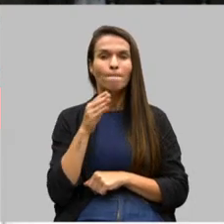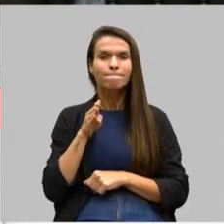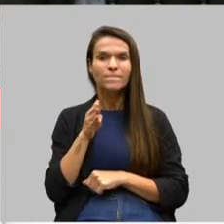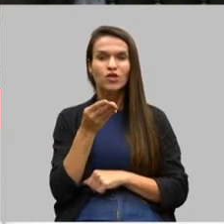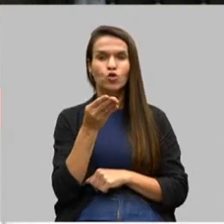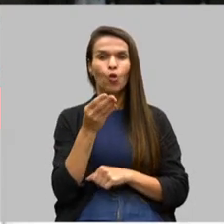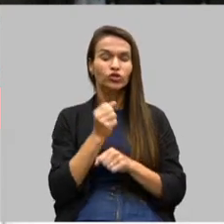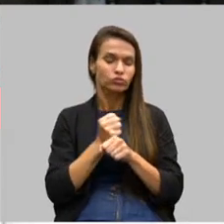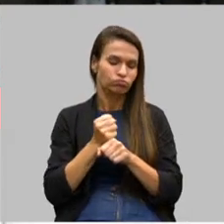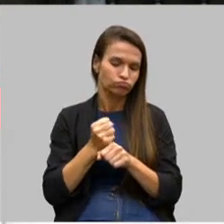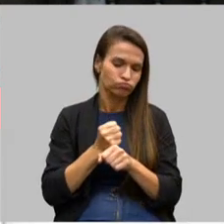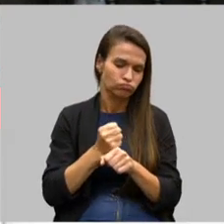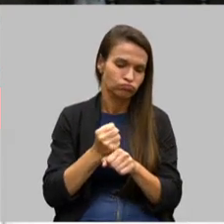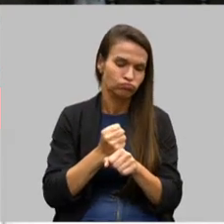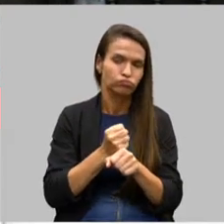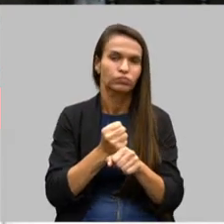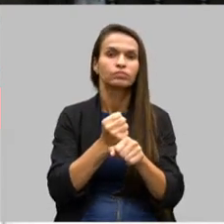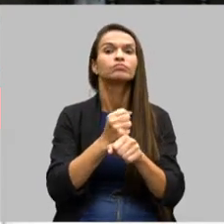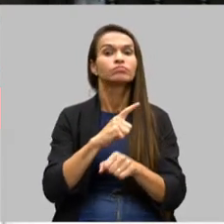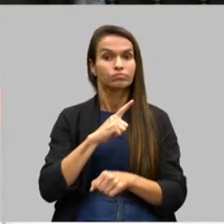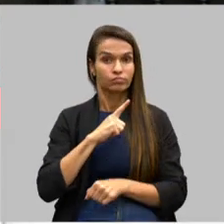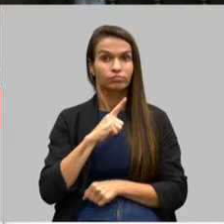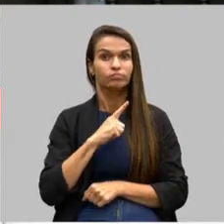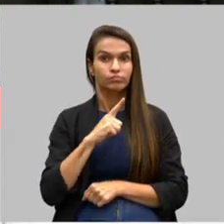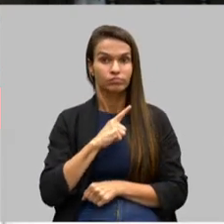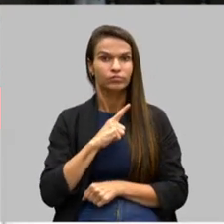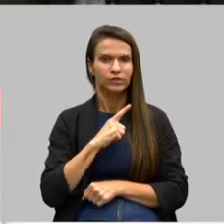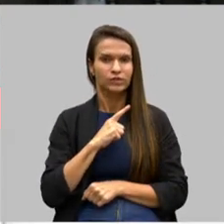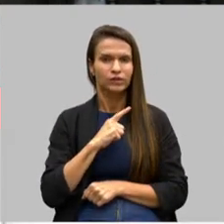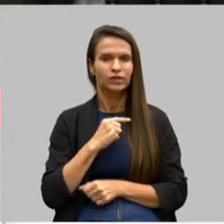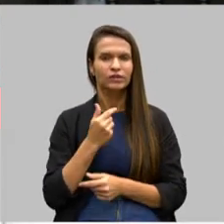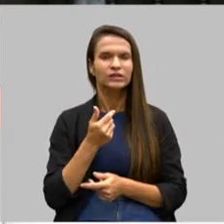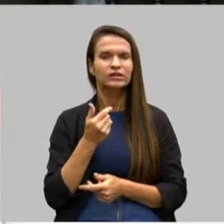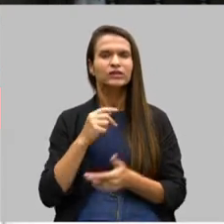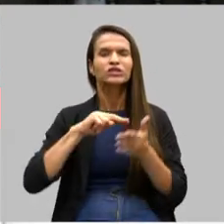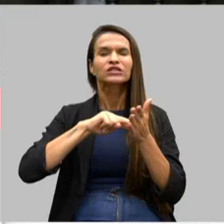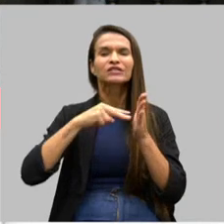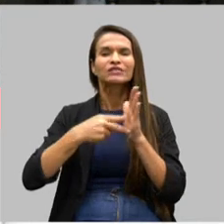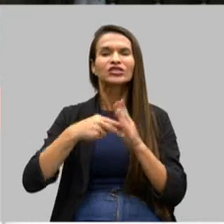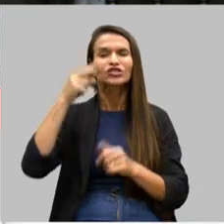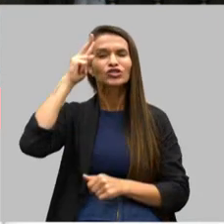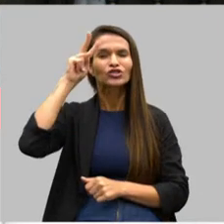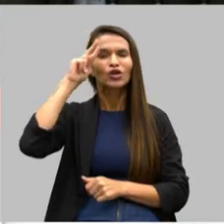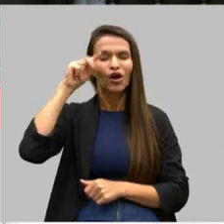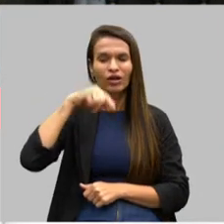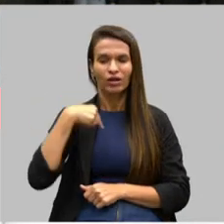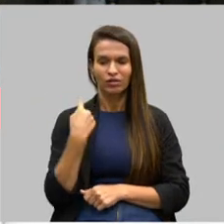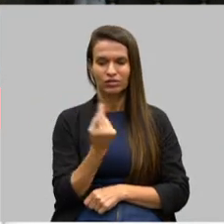anos. Você sabe o que é a nossa história nesse trenzinho aqui? É nada.